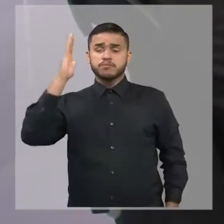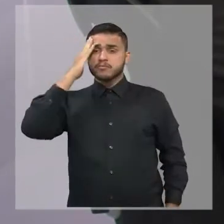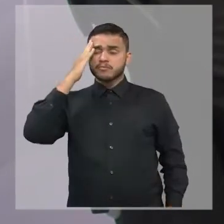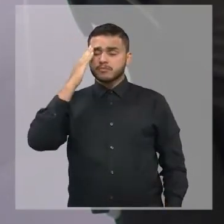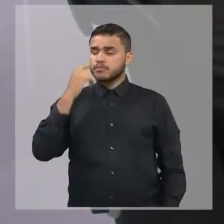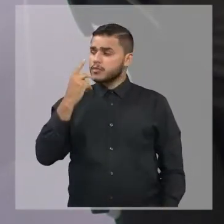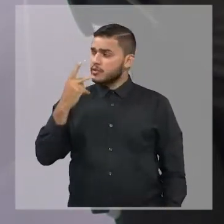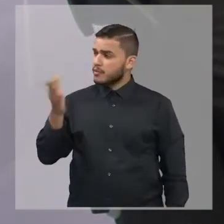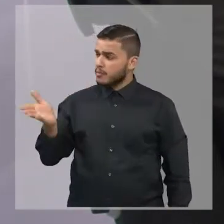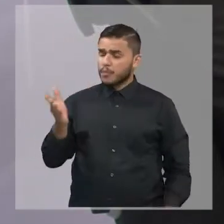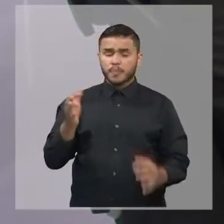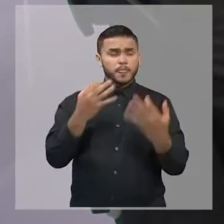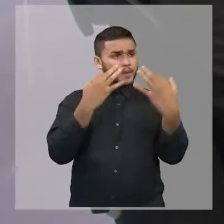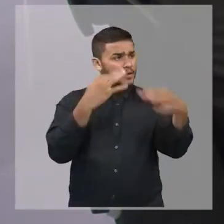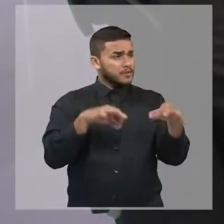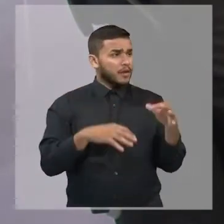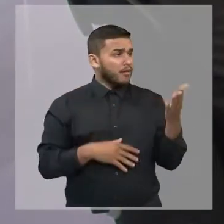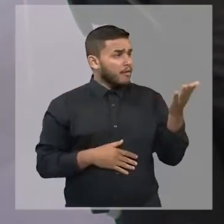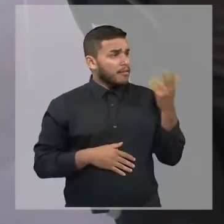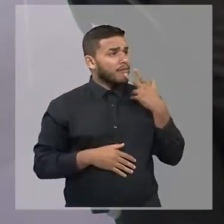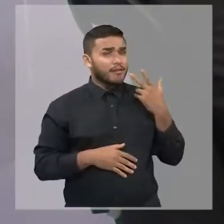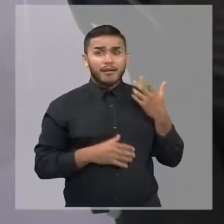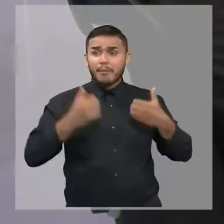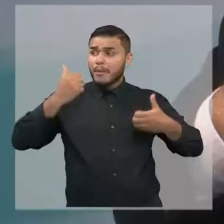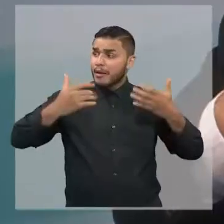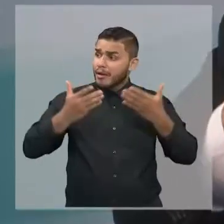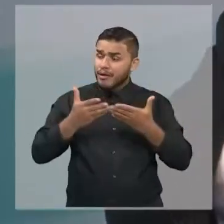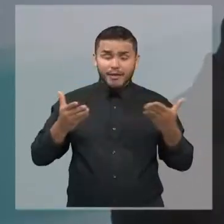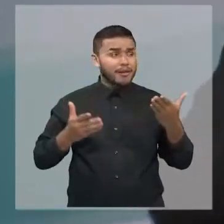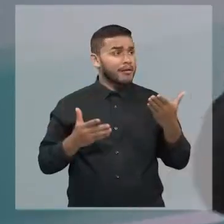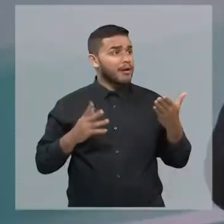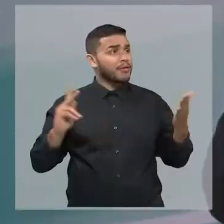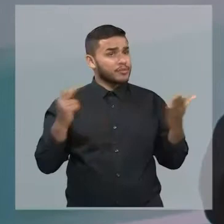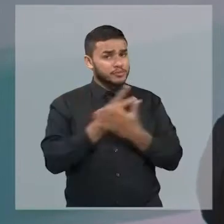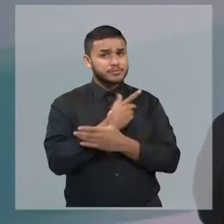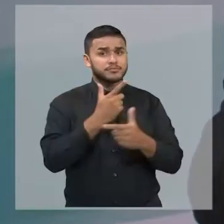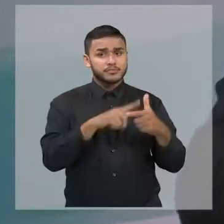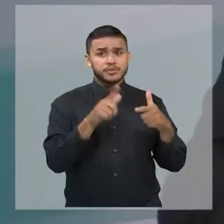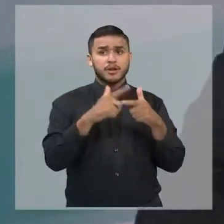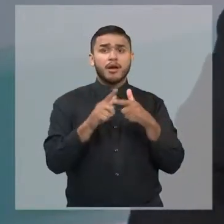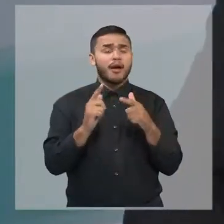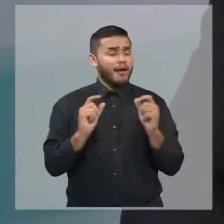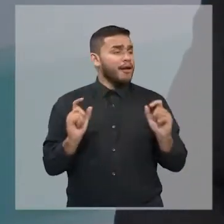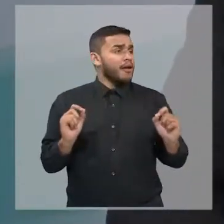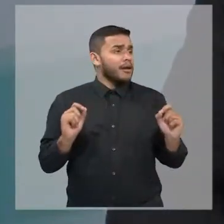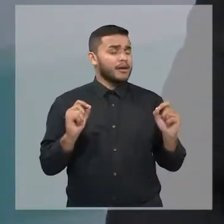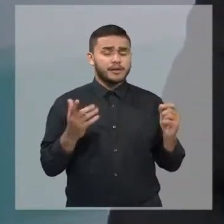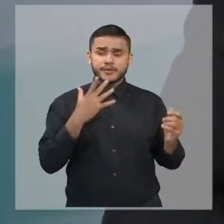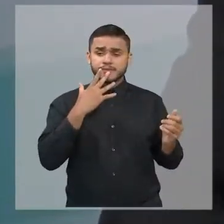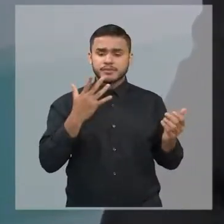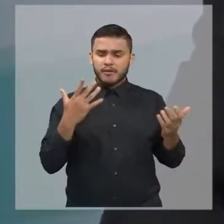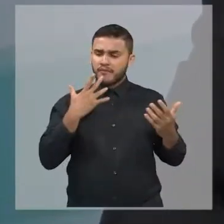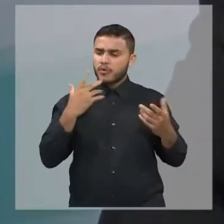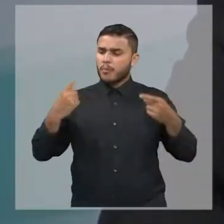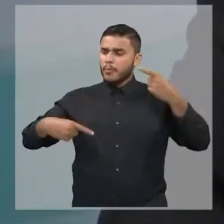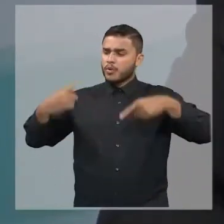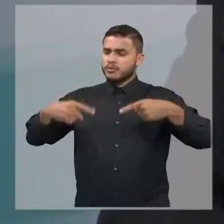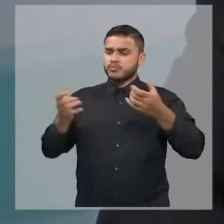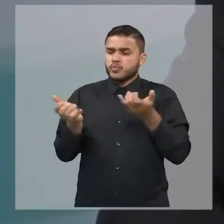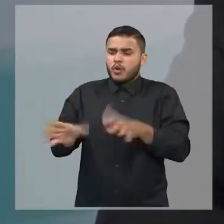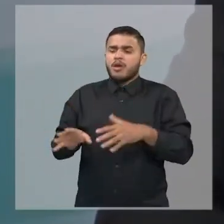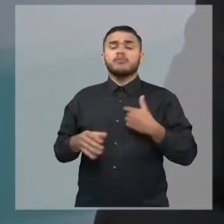você colocou, que eu nem entrei diretamente nela, é consequência dessa que eu estou falando. Discurso. Dessa ausência. Você não pode negar a